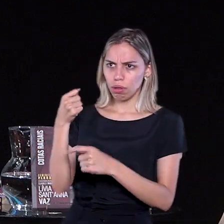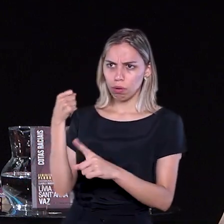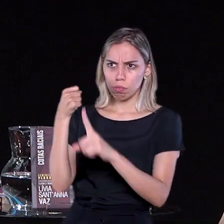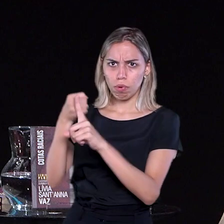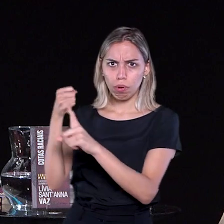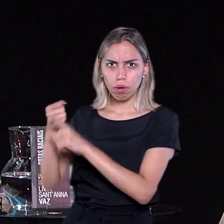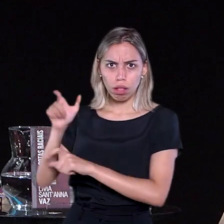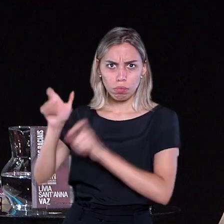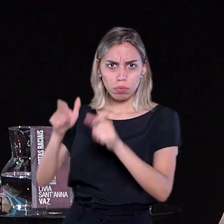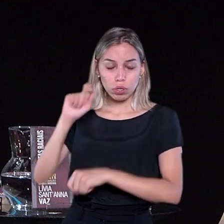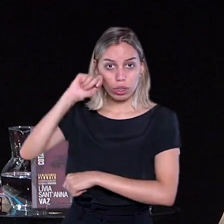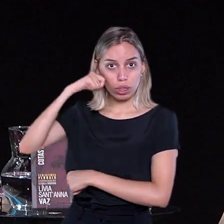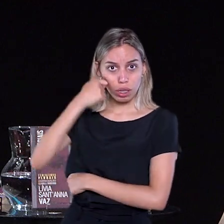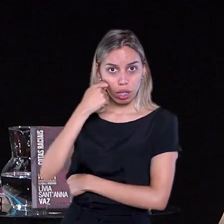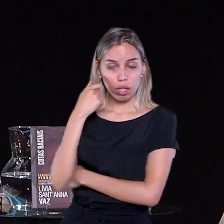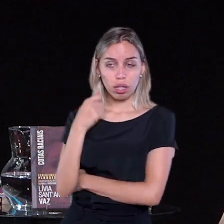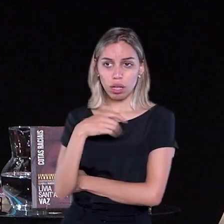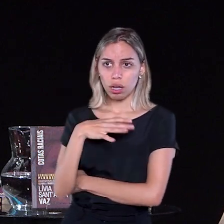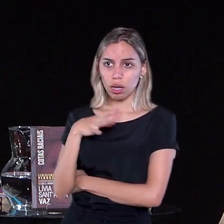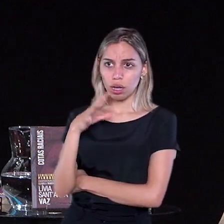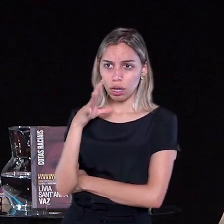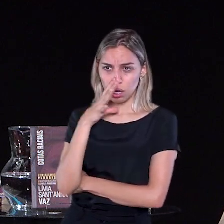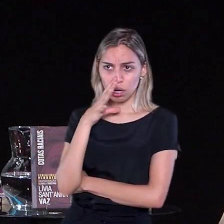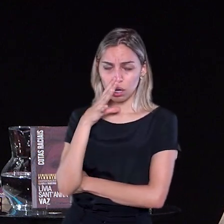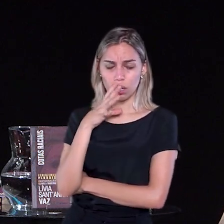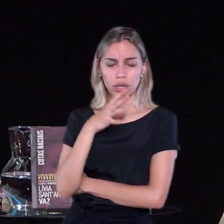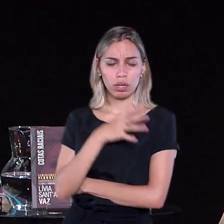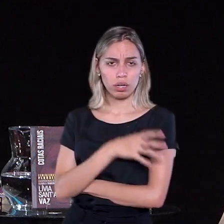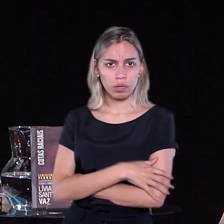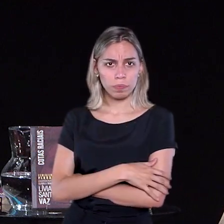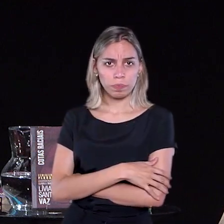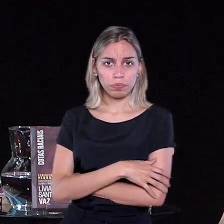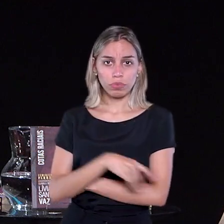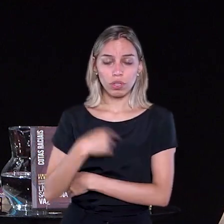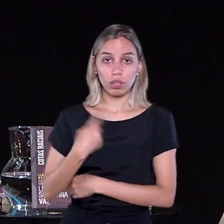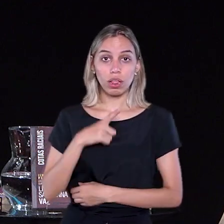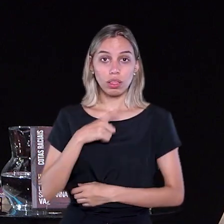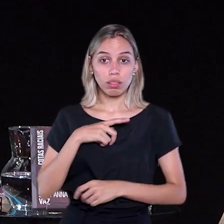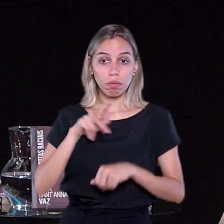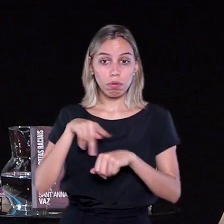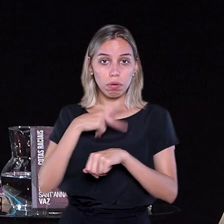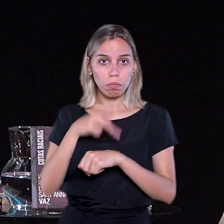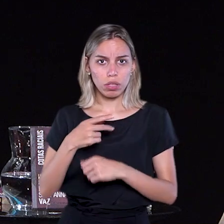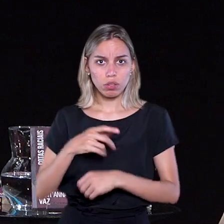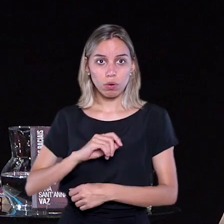nem o C. Isso é importante que seja dito. Porque partidos políticos que se colocaram contra as cotas raciais,